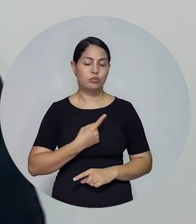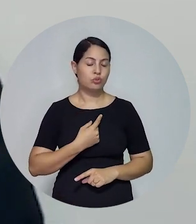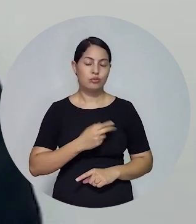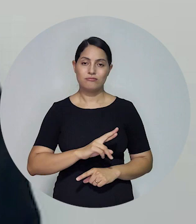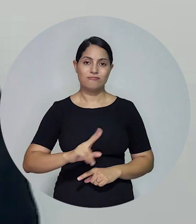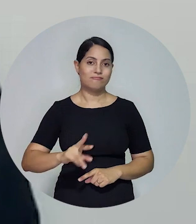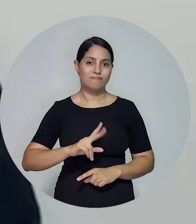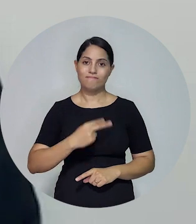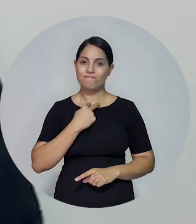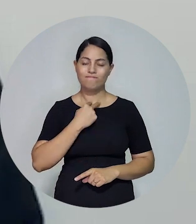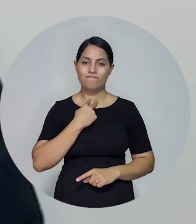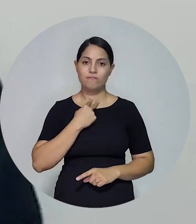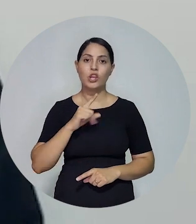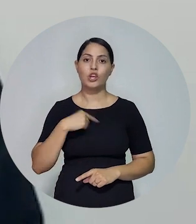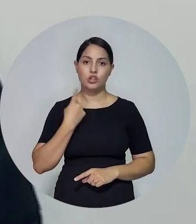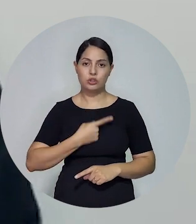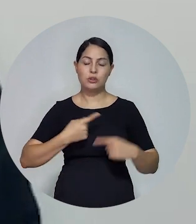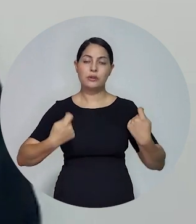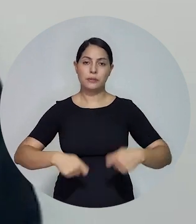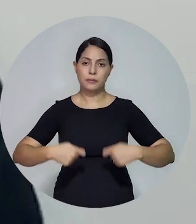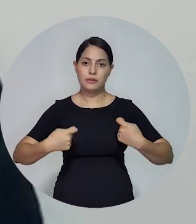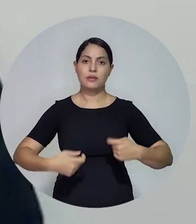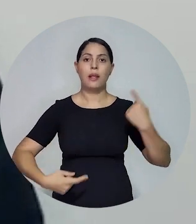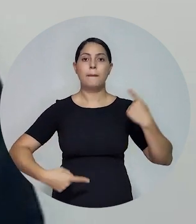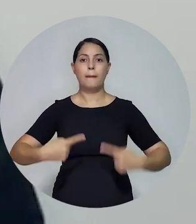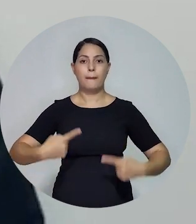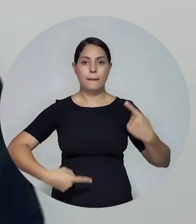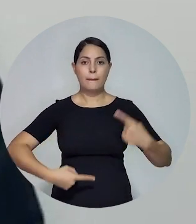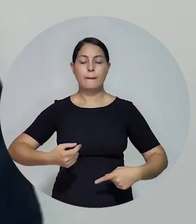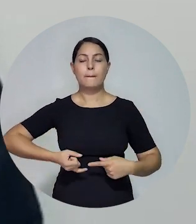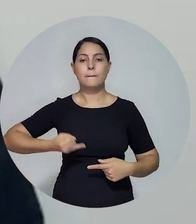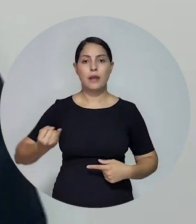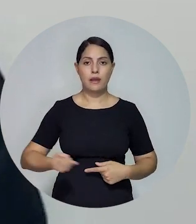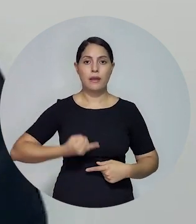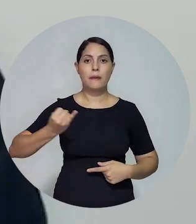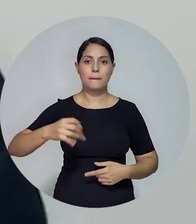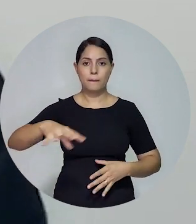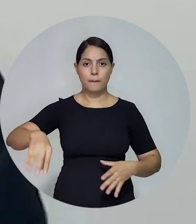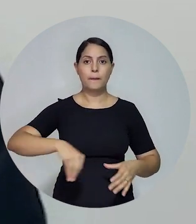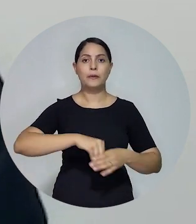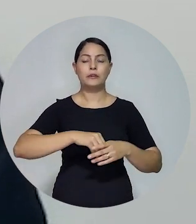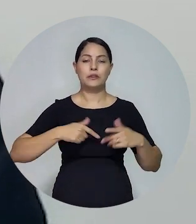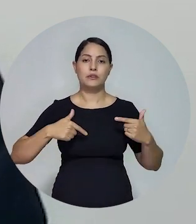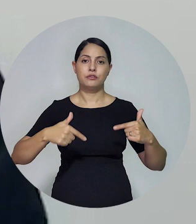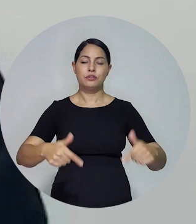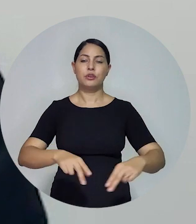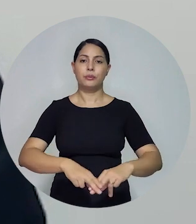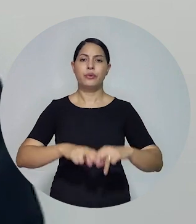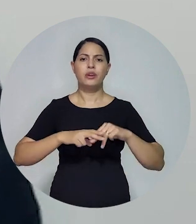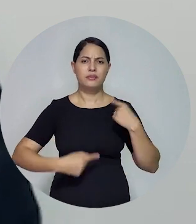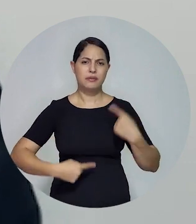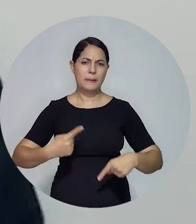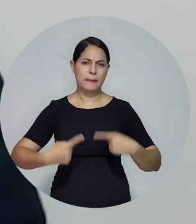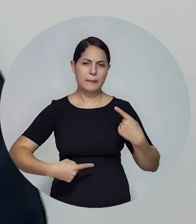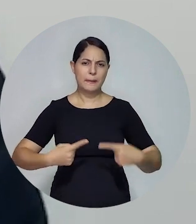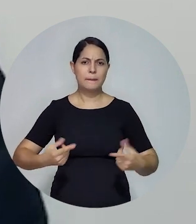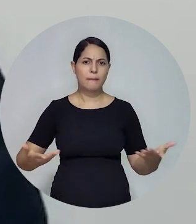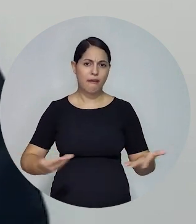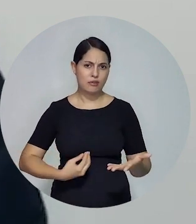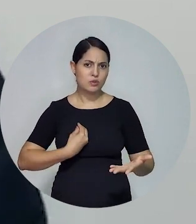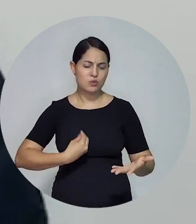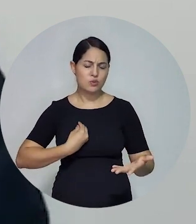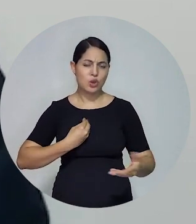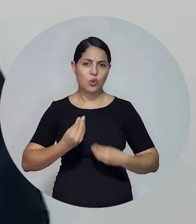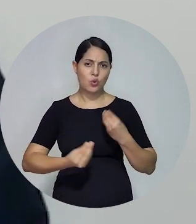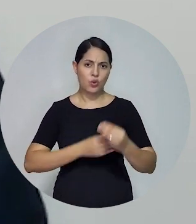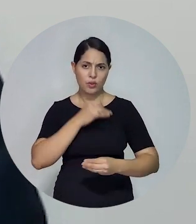da ONU, não poderia jamais estar de fora desta importante discussão, desse debate muito